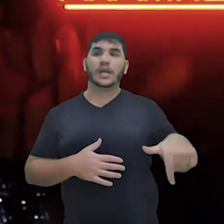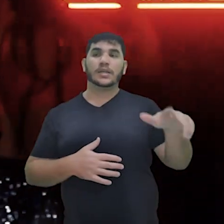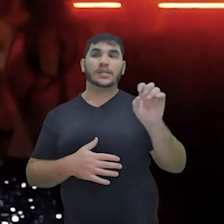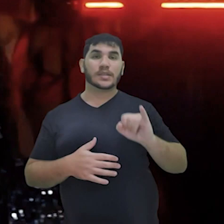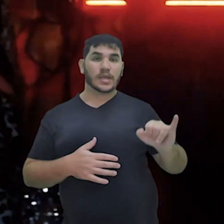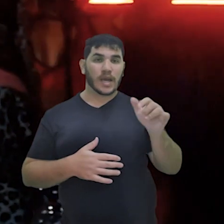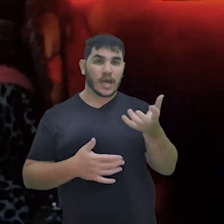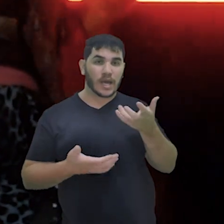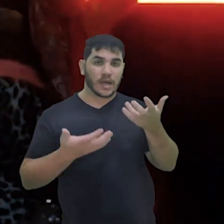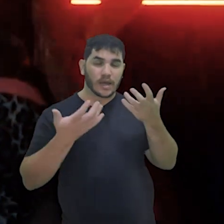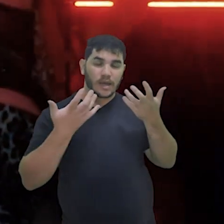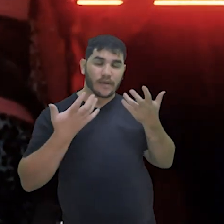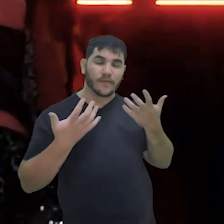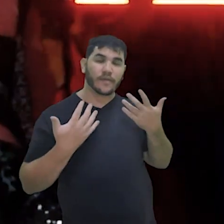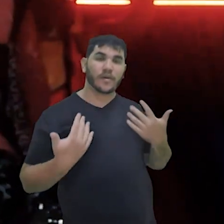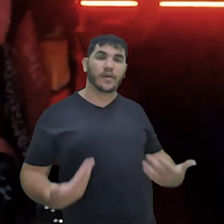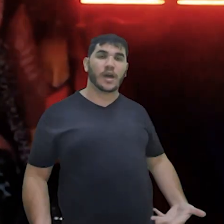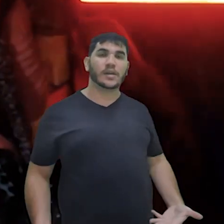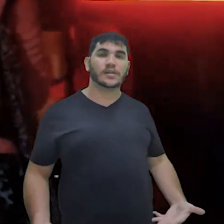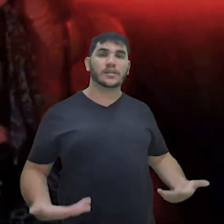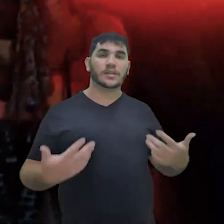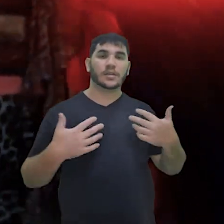eles querem,